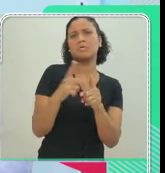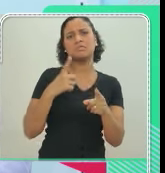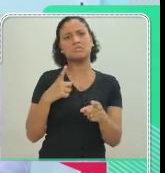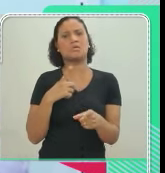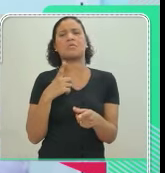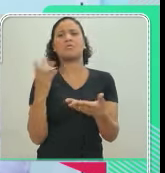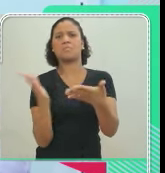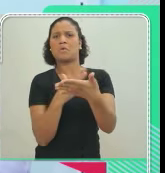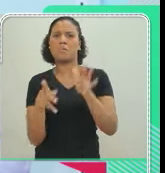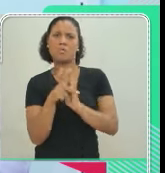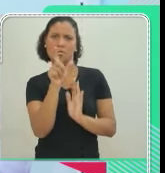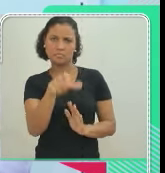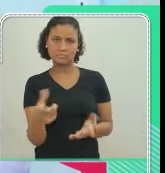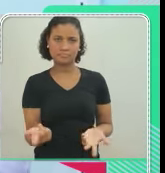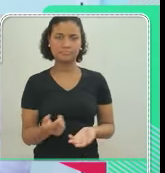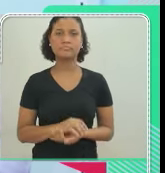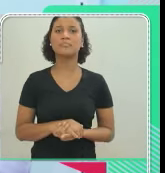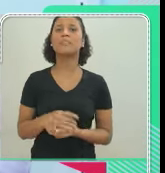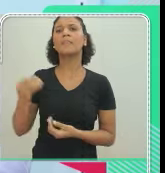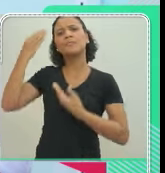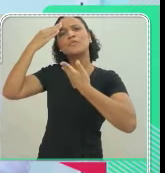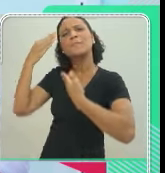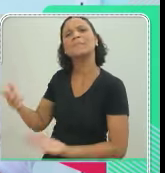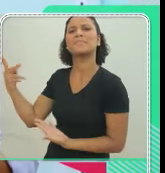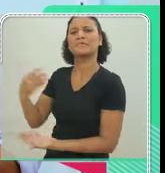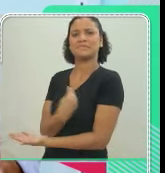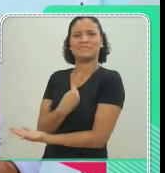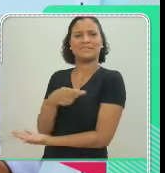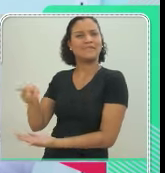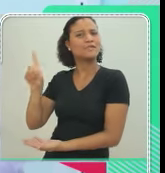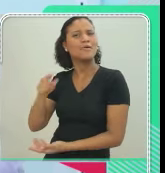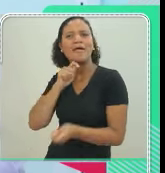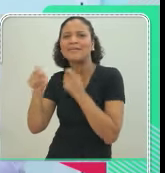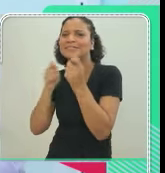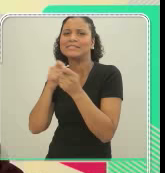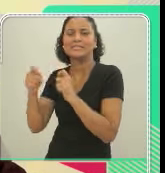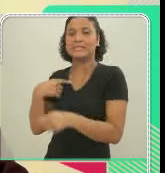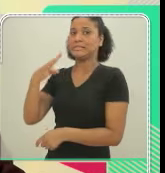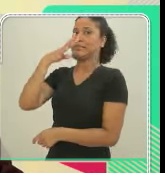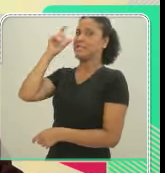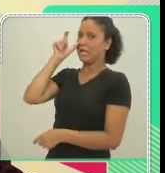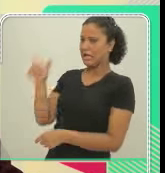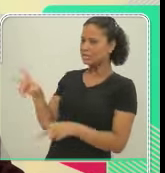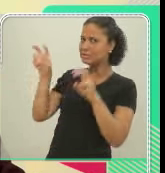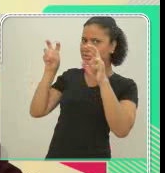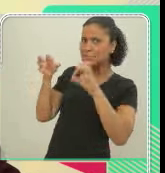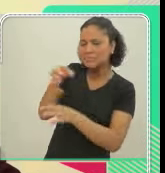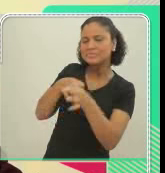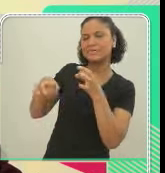RNTC no Google, você acessa esse site. Lá também tem o manual do paciente. Stevens, muito